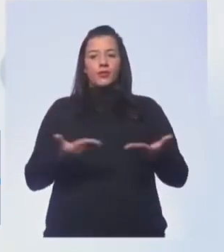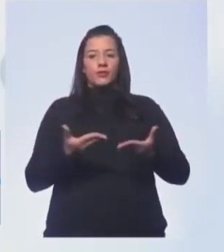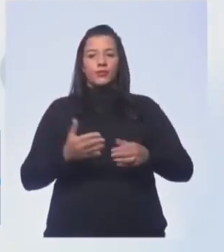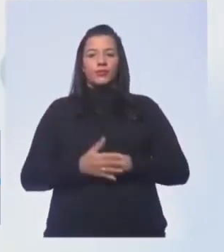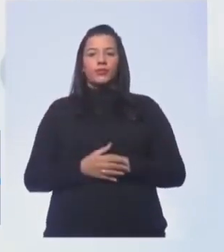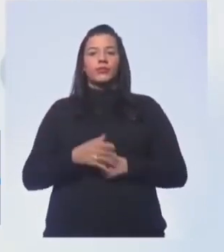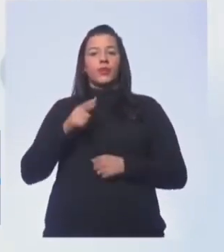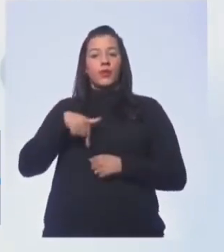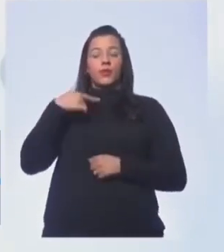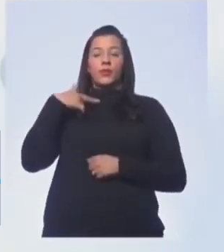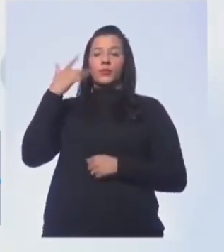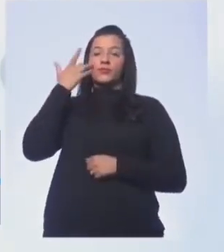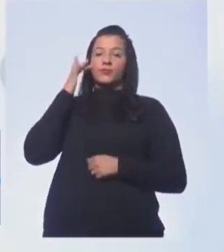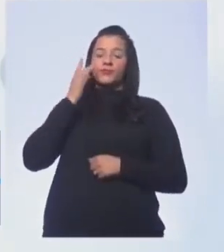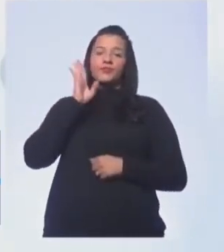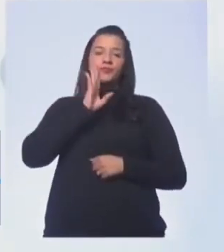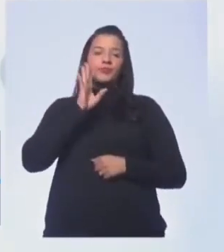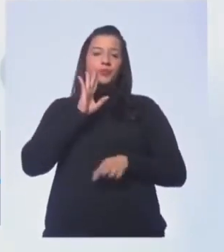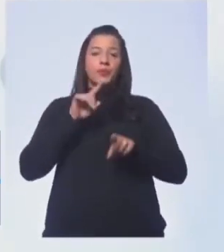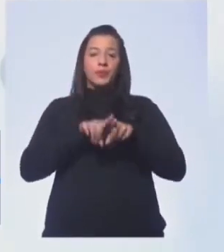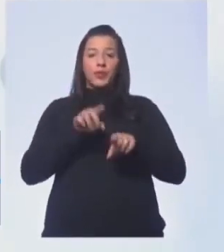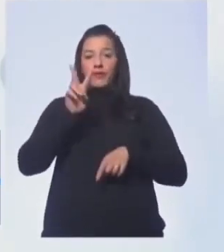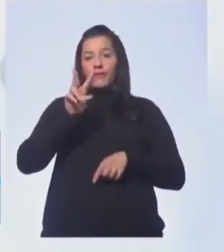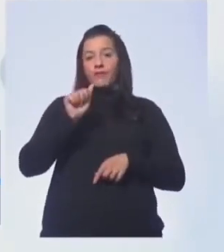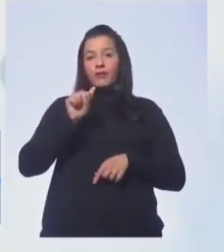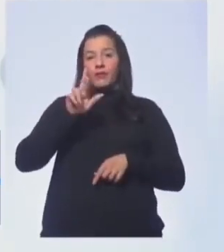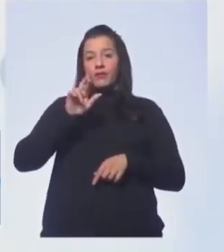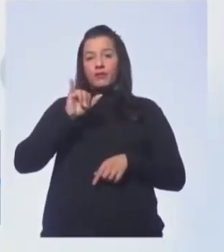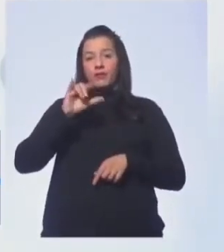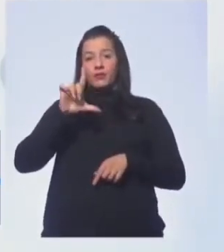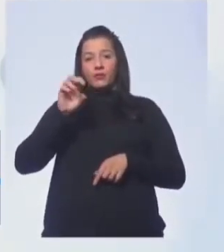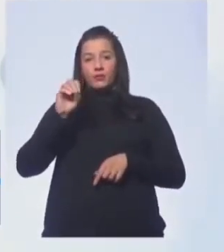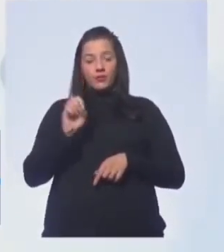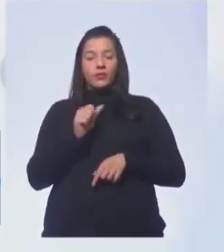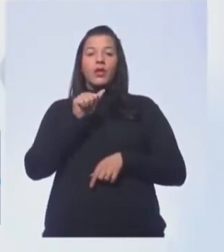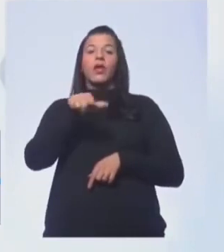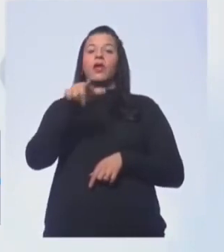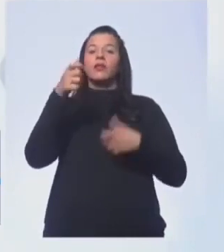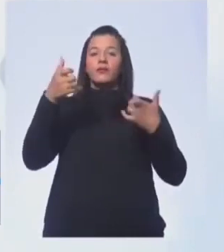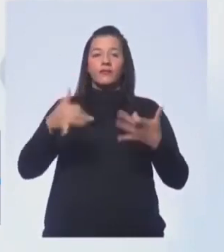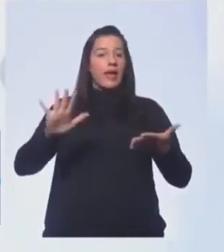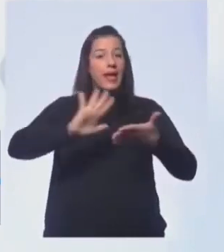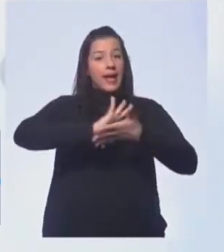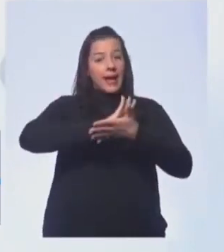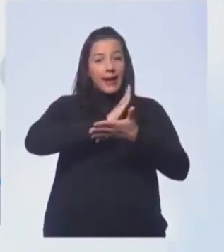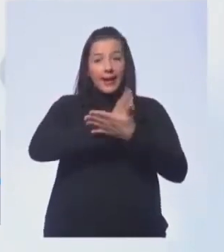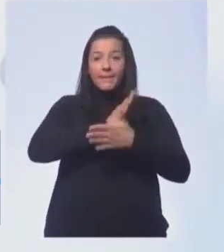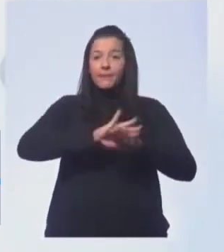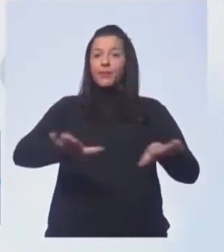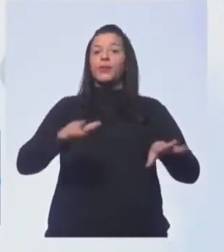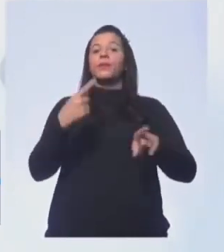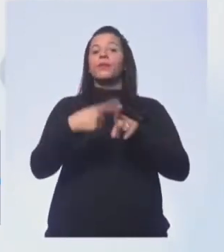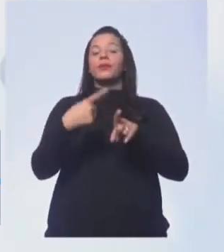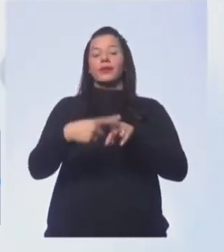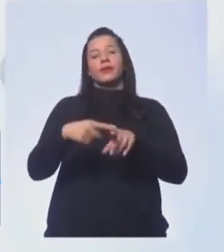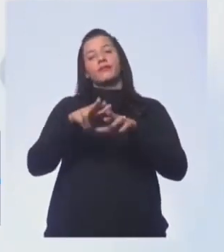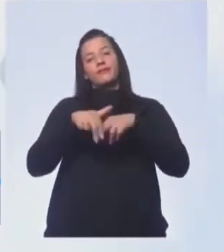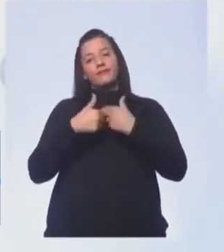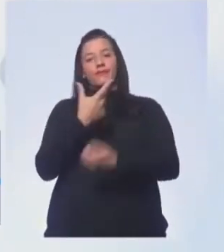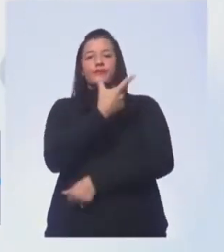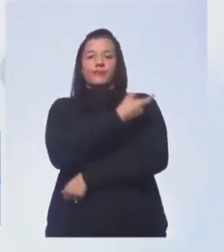eu achei legal falando sobre isso, né? Porque a varíola, por exemplo, foi extinta, né? Foi erradicada, que seria a palavra, por causa da vacina.